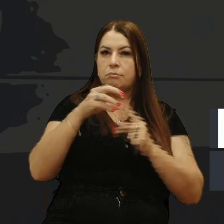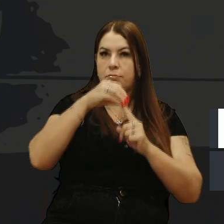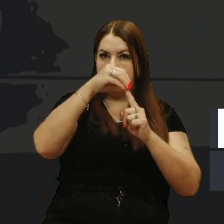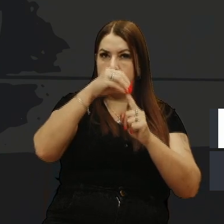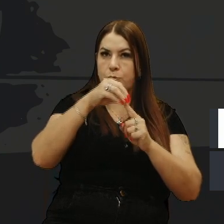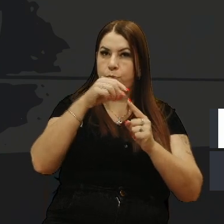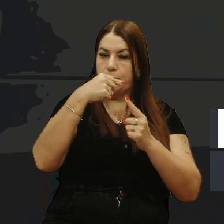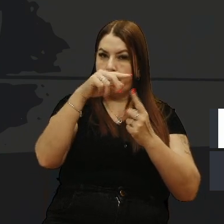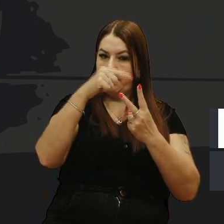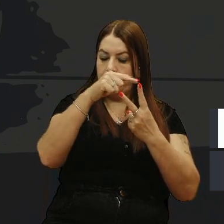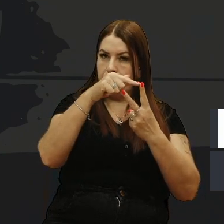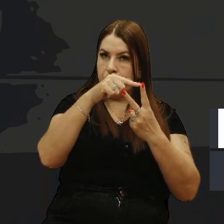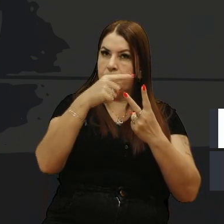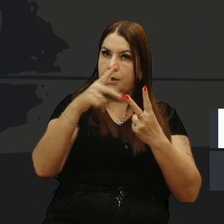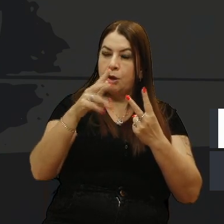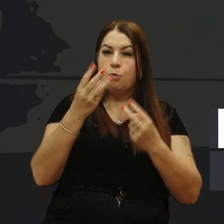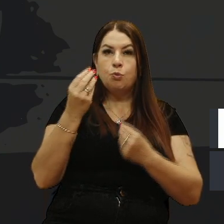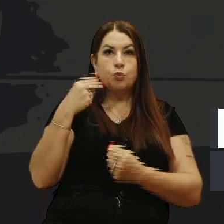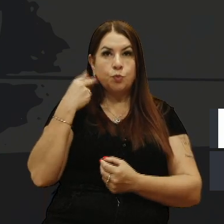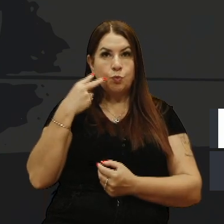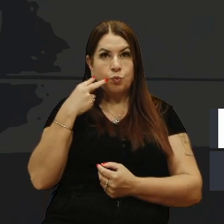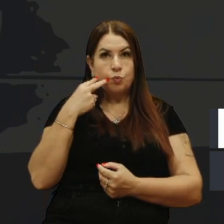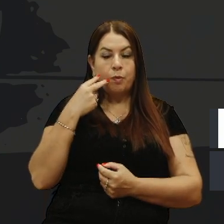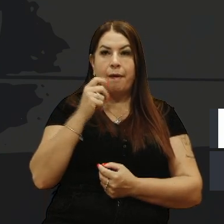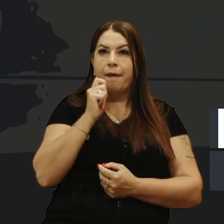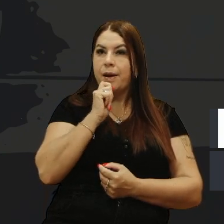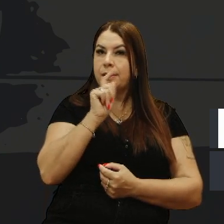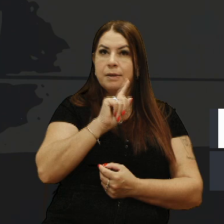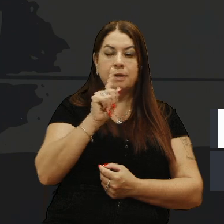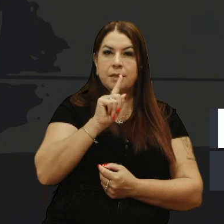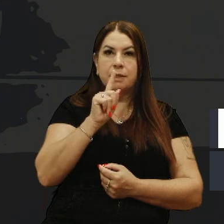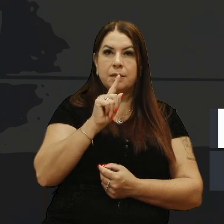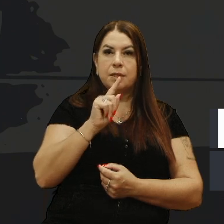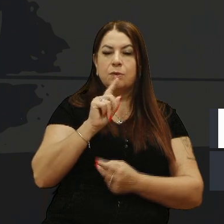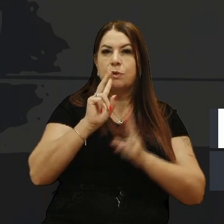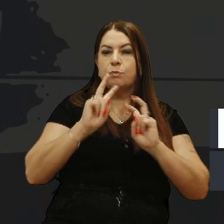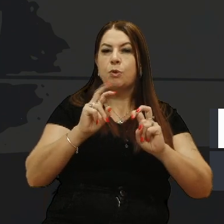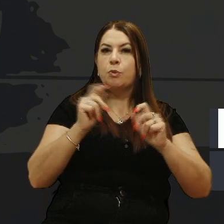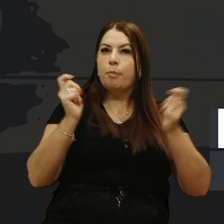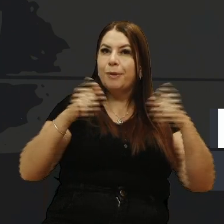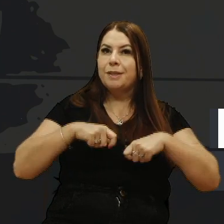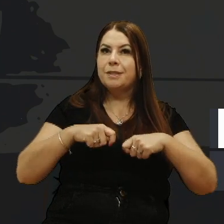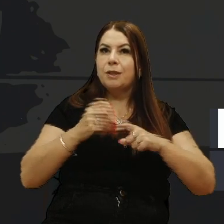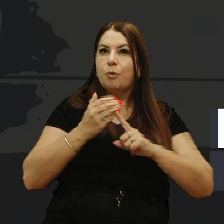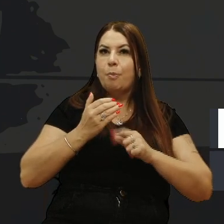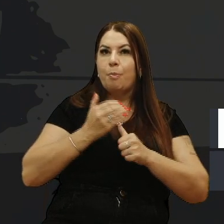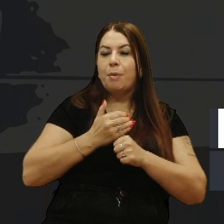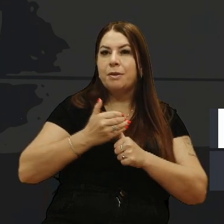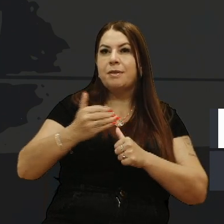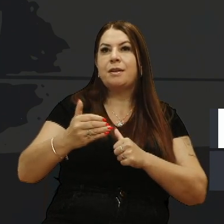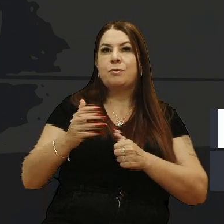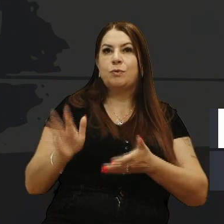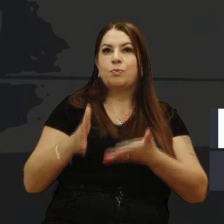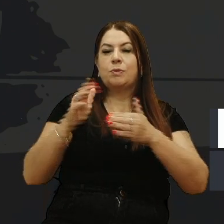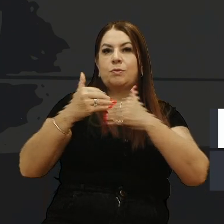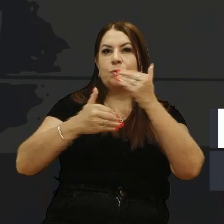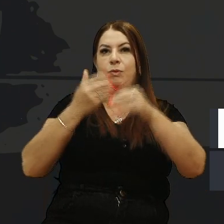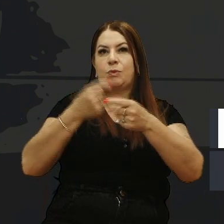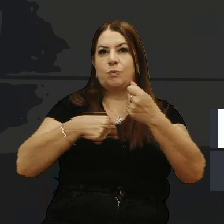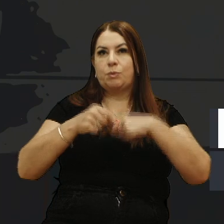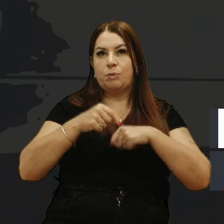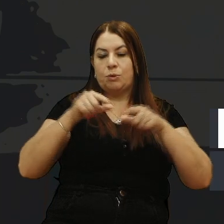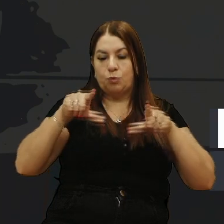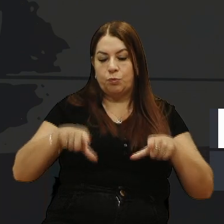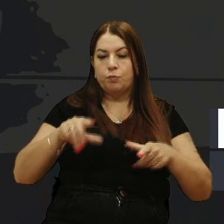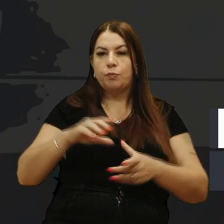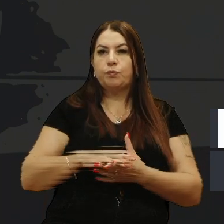primeiro deles: muitos vereadores ainda não exploram o potencial do seu mandato como indutor do desenvolvimento econômico